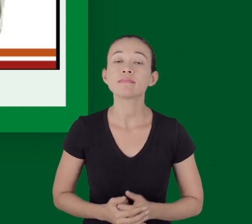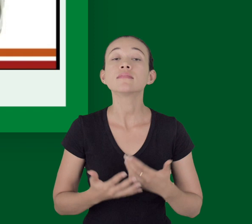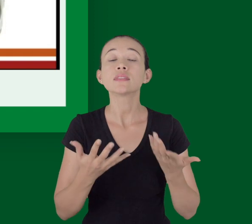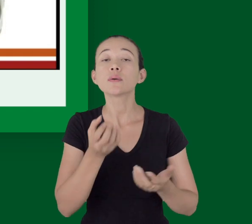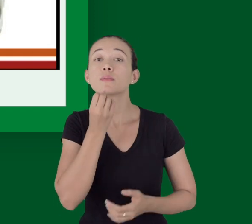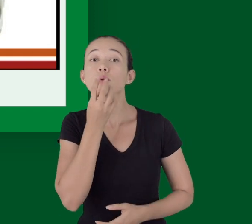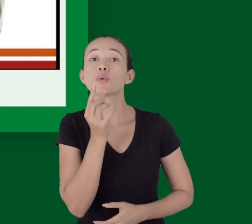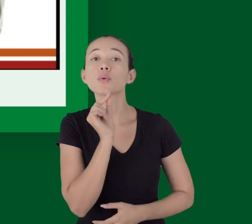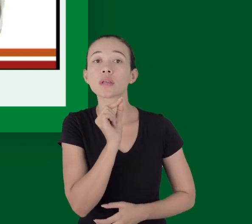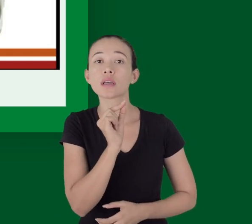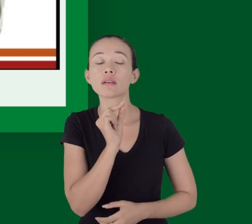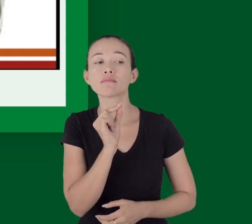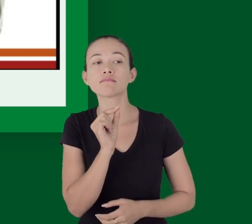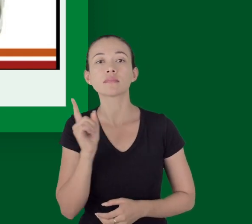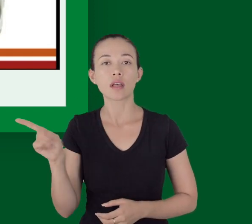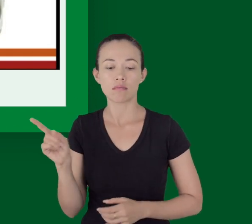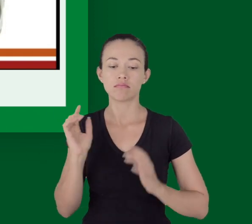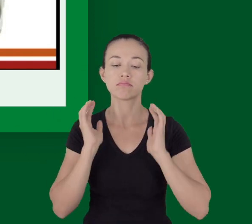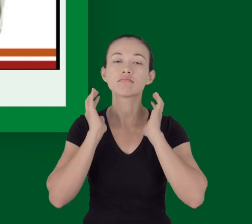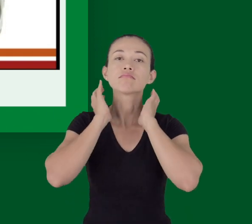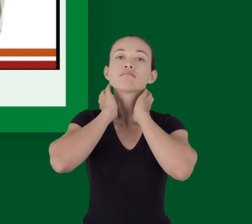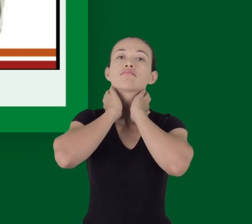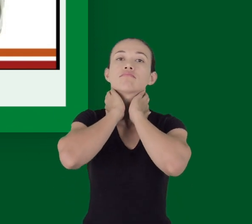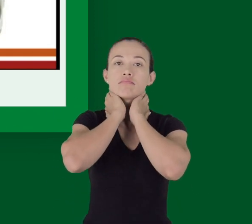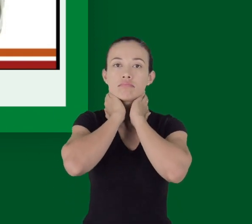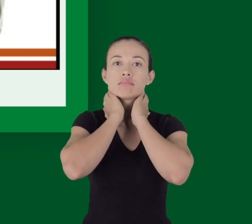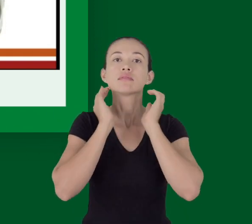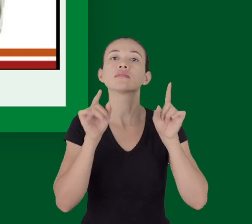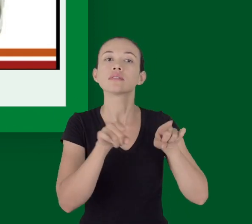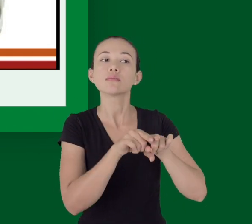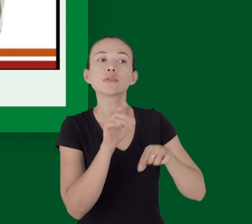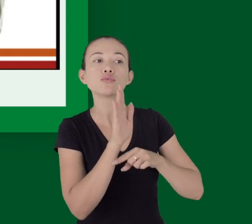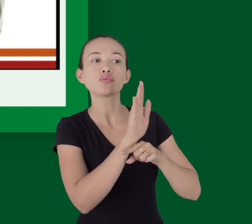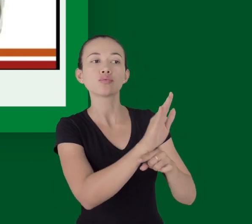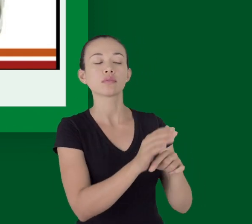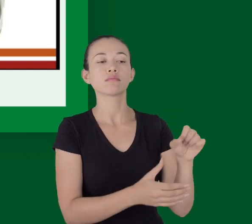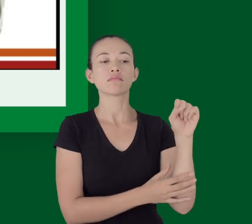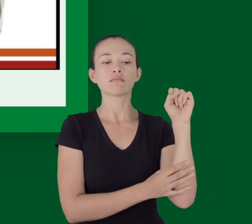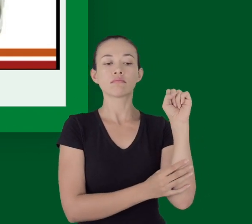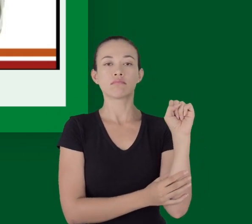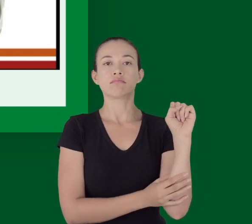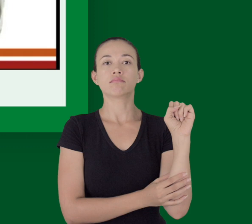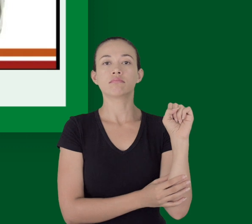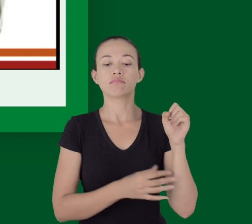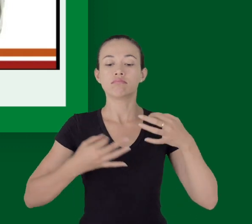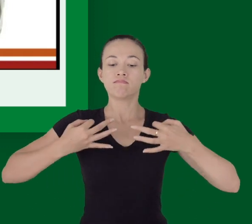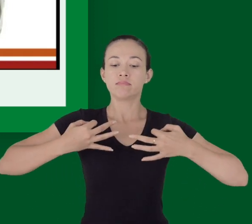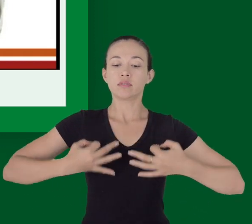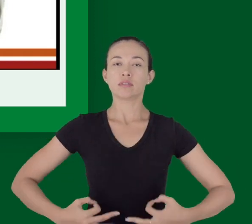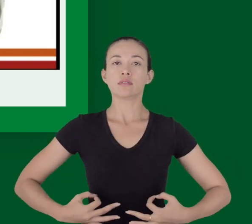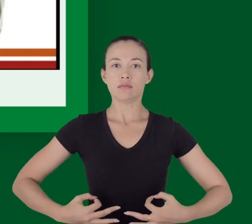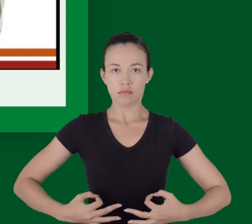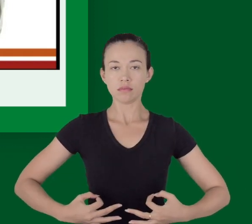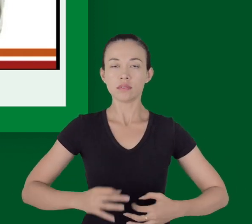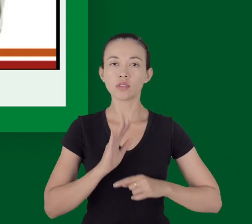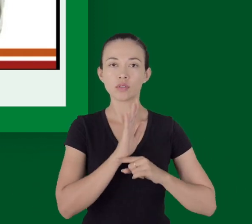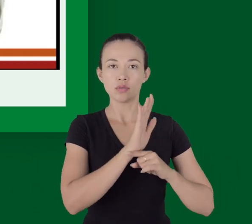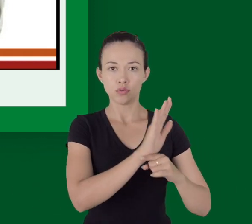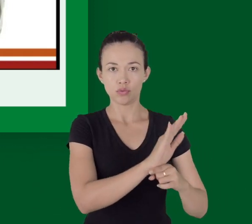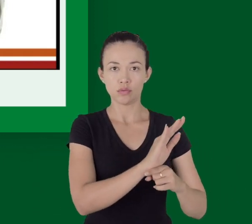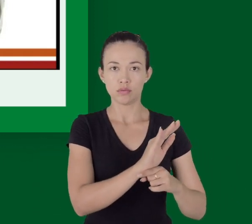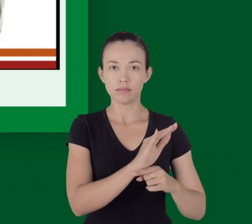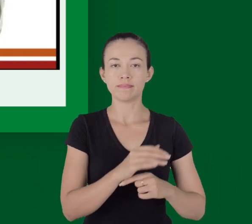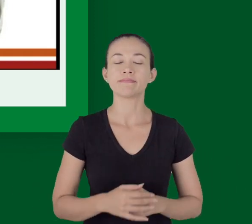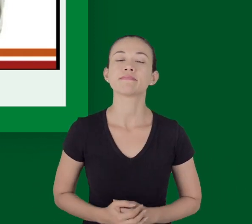como alinhamento mento-esternal, colocar o paciente em posição neutra, é uma medida importante de neuroproteção. Paciente em